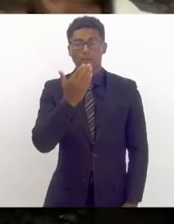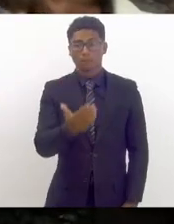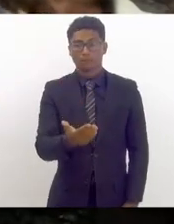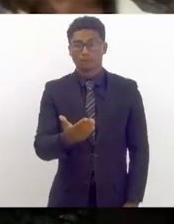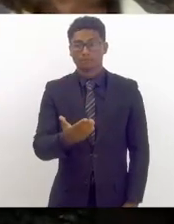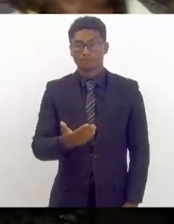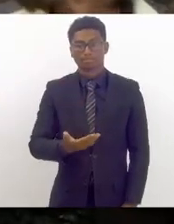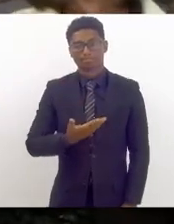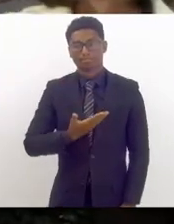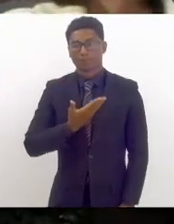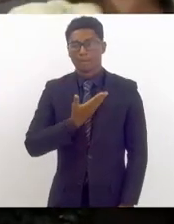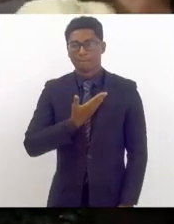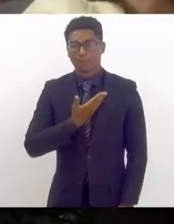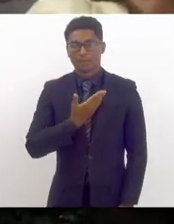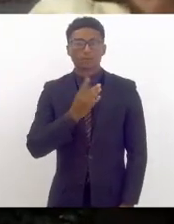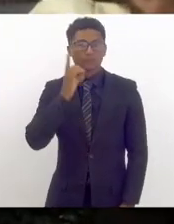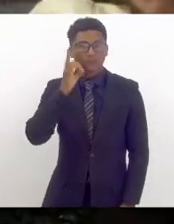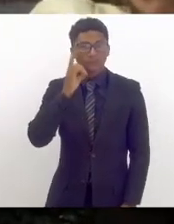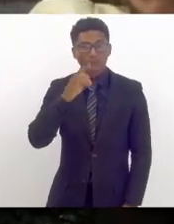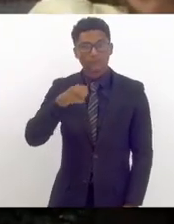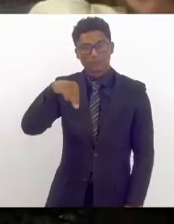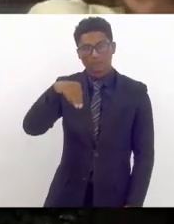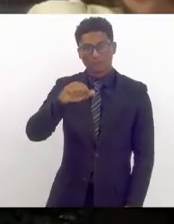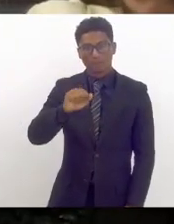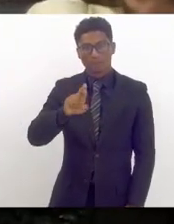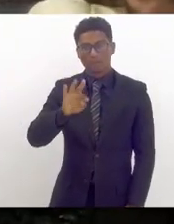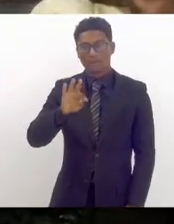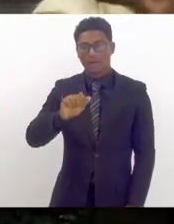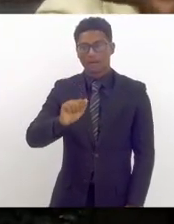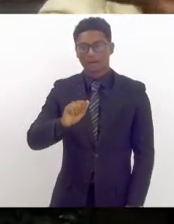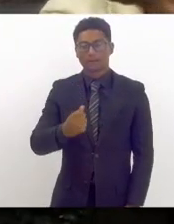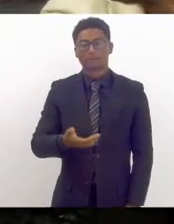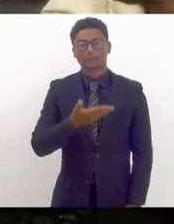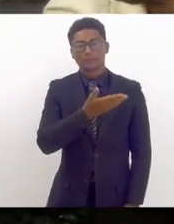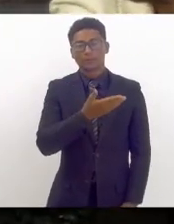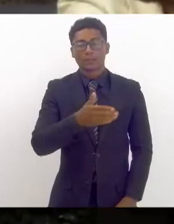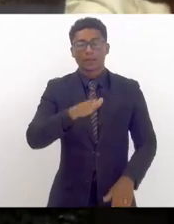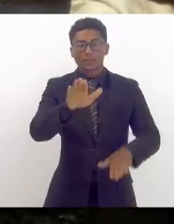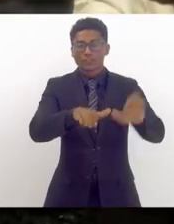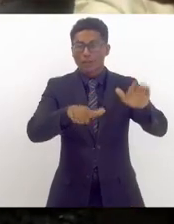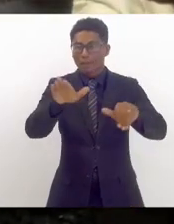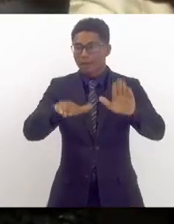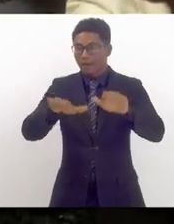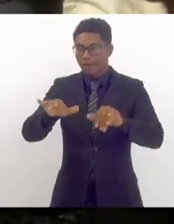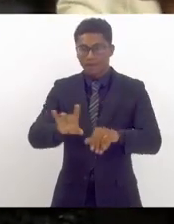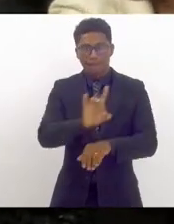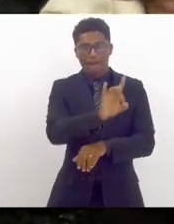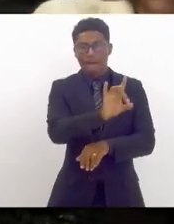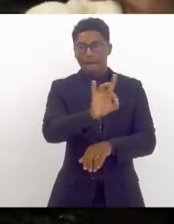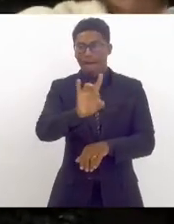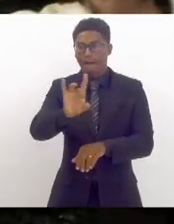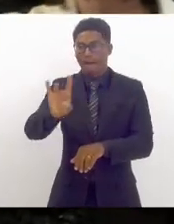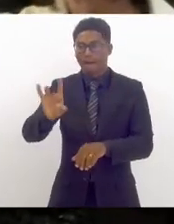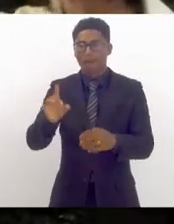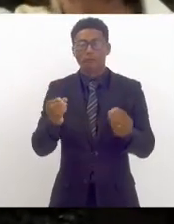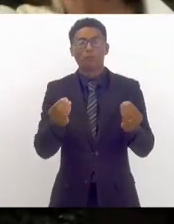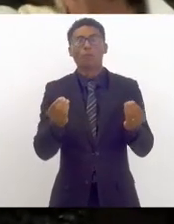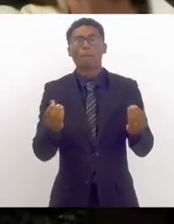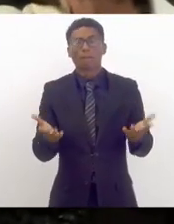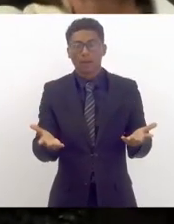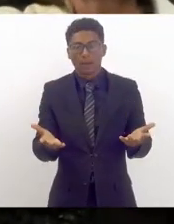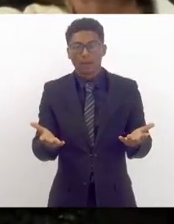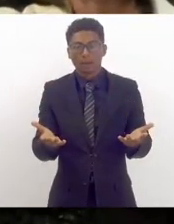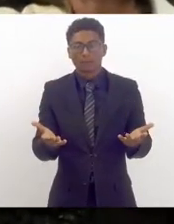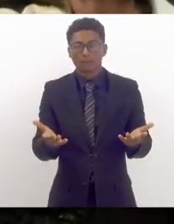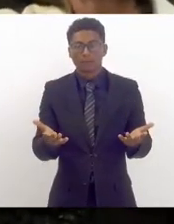querida companheira deputada Marta Rocha que proceda a chamada nominal para ratificação